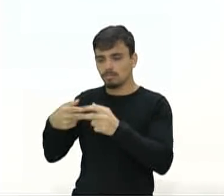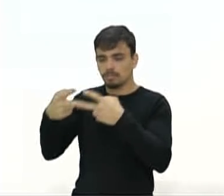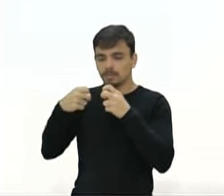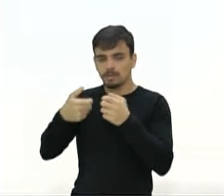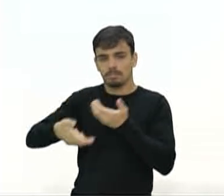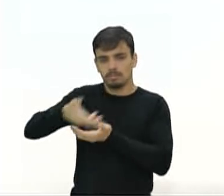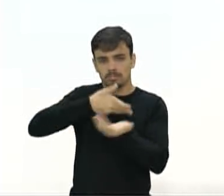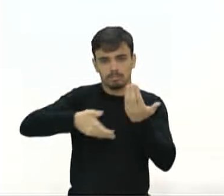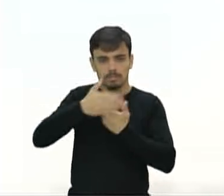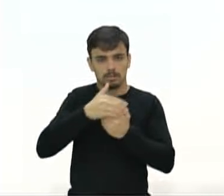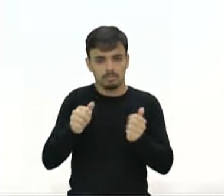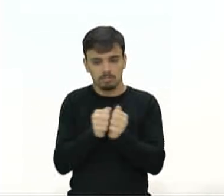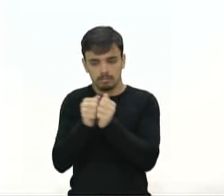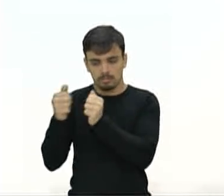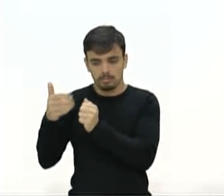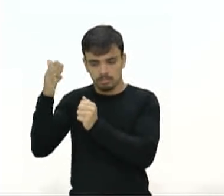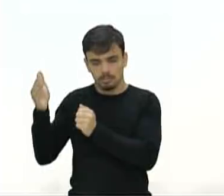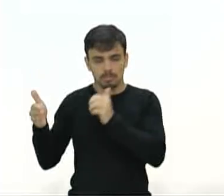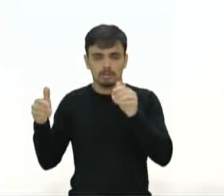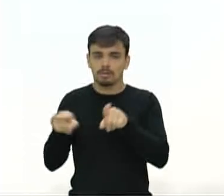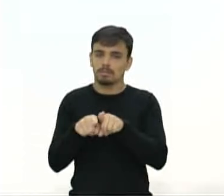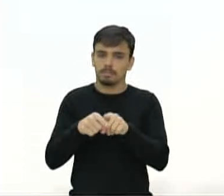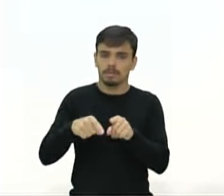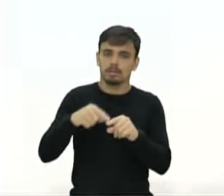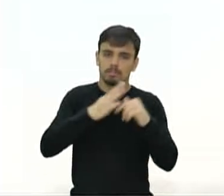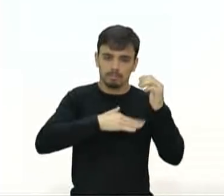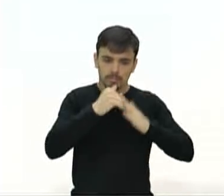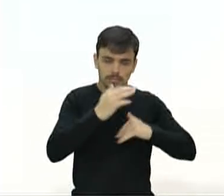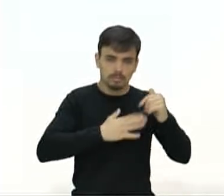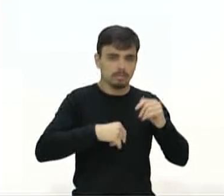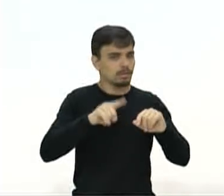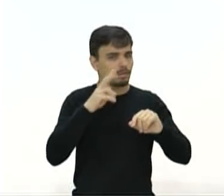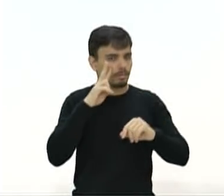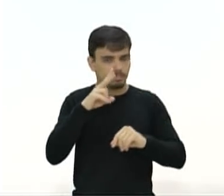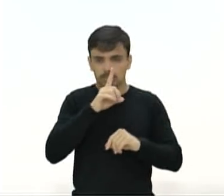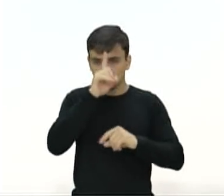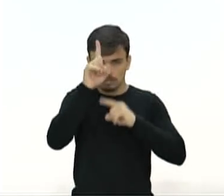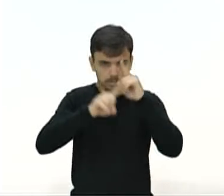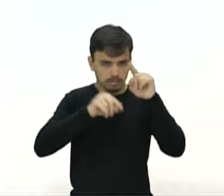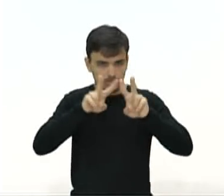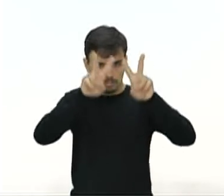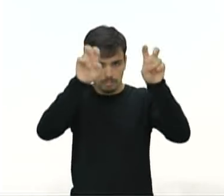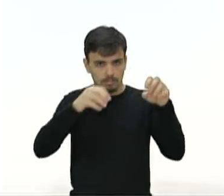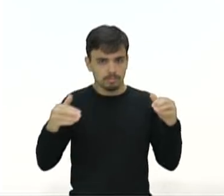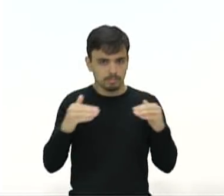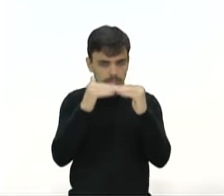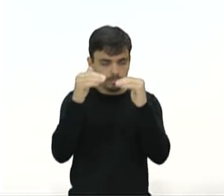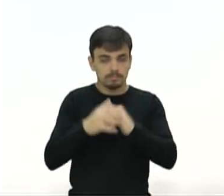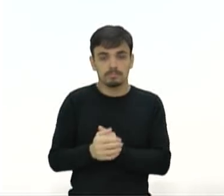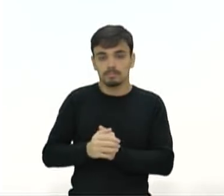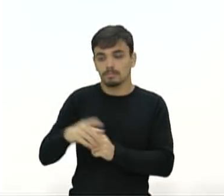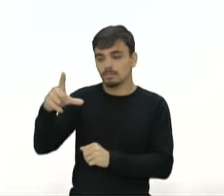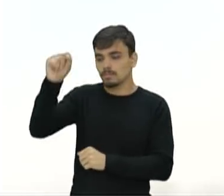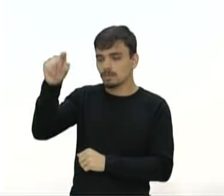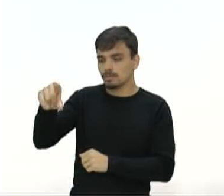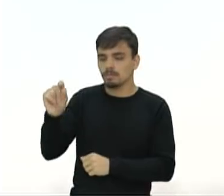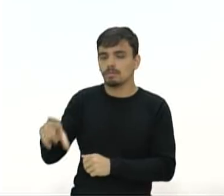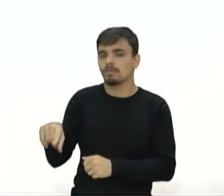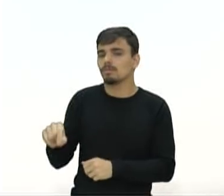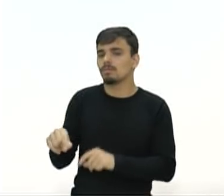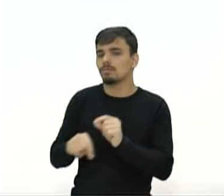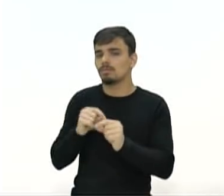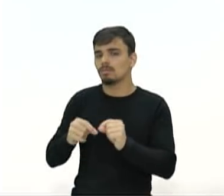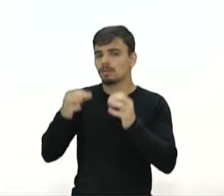colaboradores que trabalham ao seu lado e na mesma obra, nem sequer tem ideia dessa obra em comum. Assinale a opção que